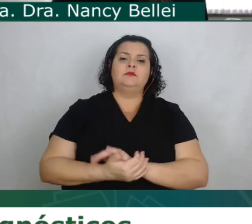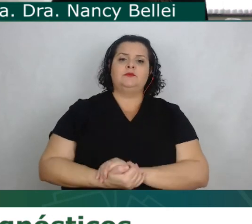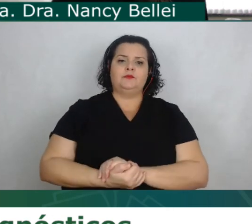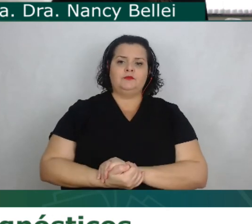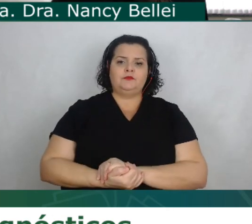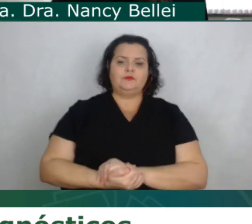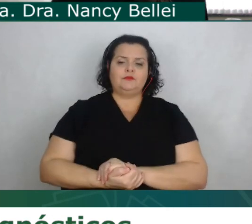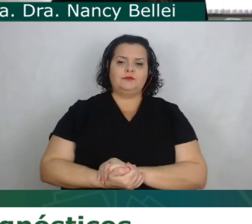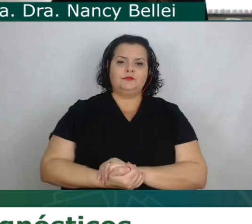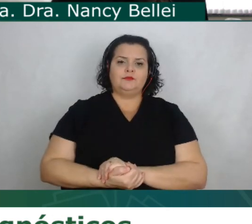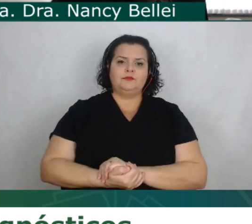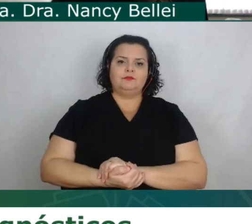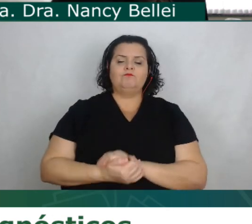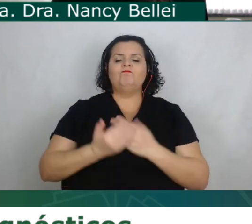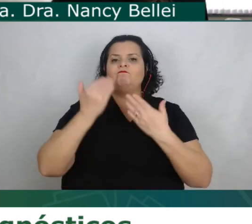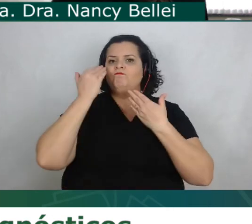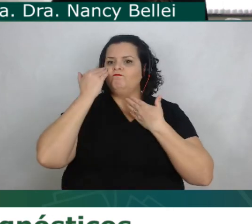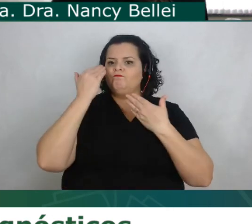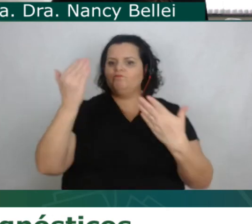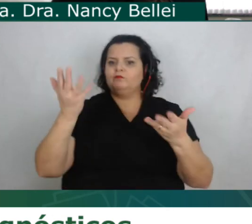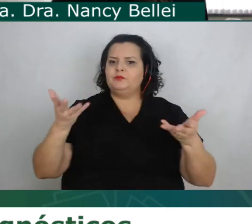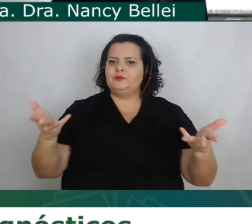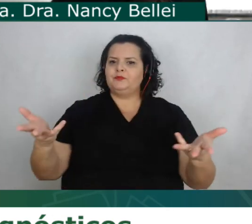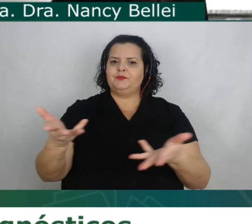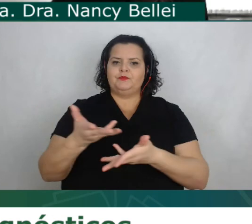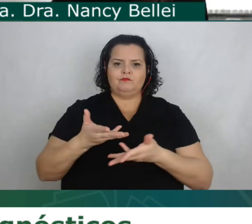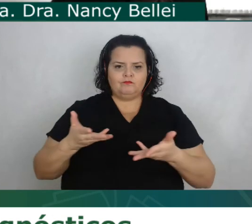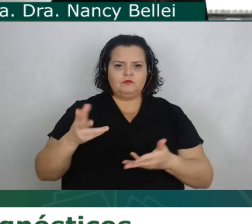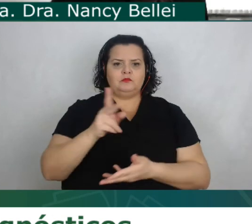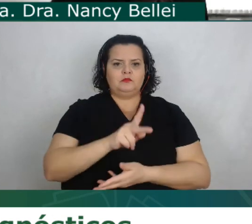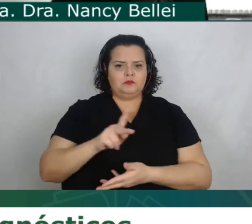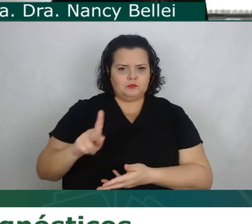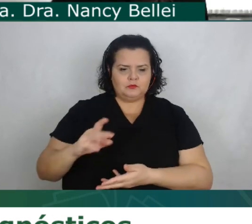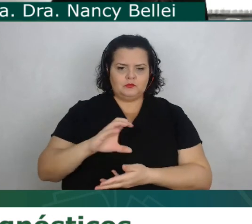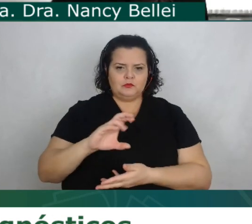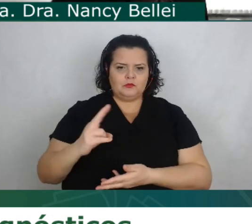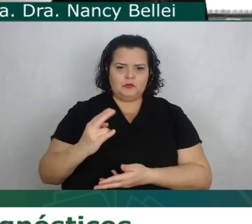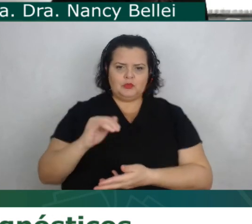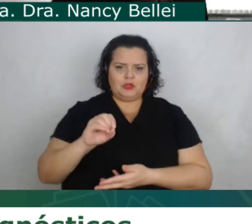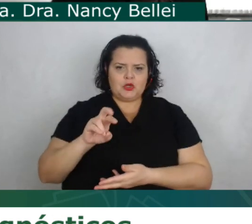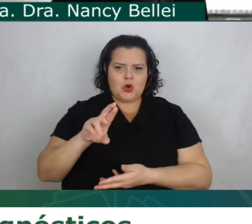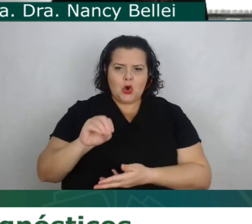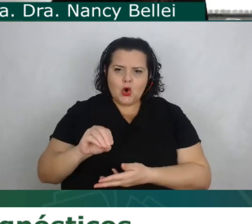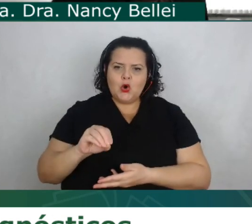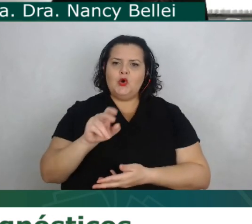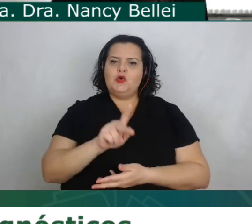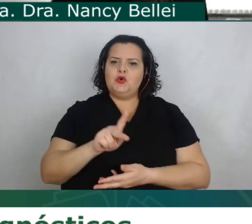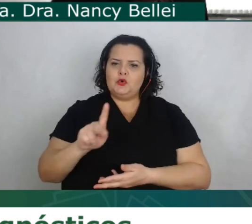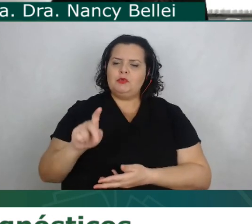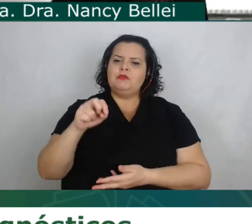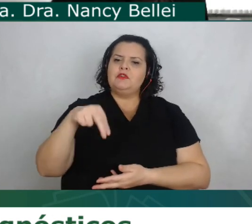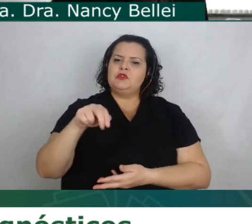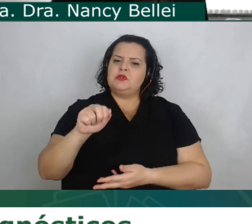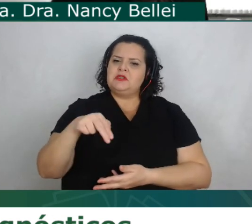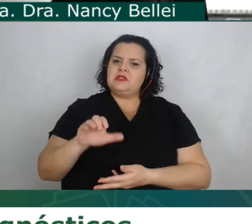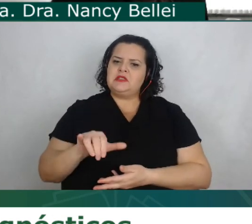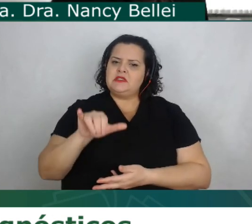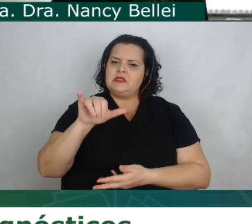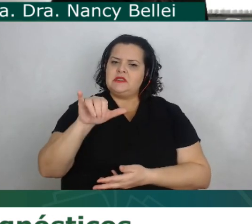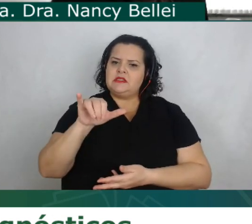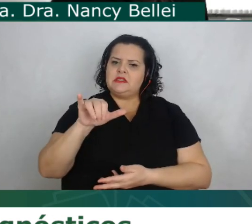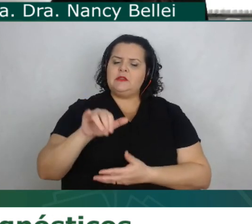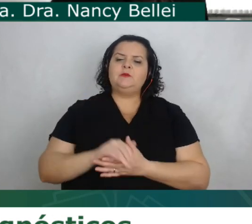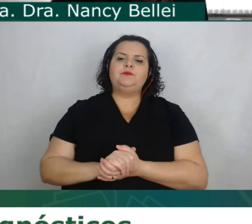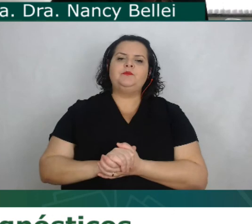Bom, pessoal, agradeço imensamente, professor Chioro, professora Nancy. Eu acho que esse evento